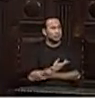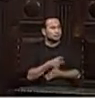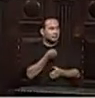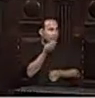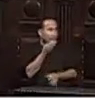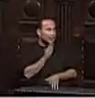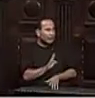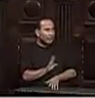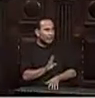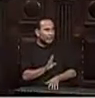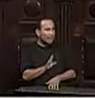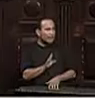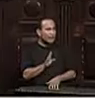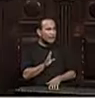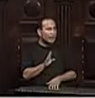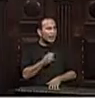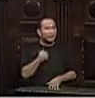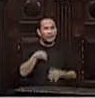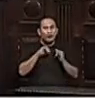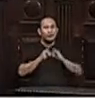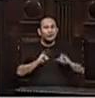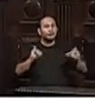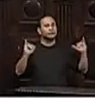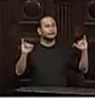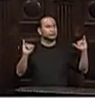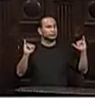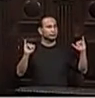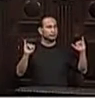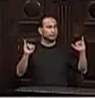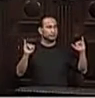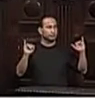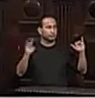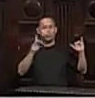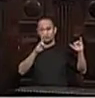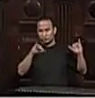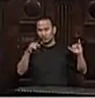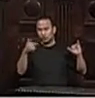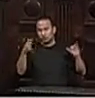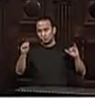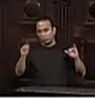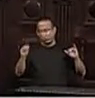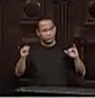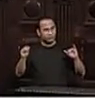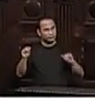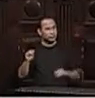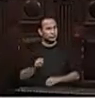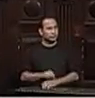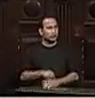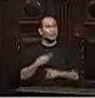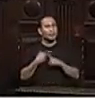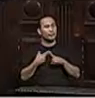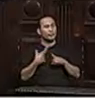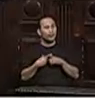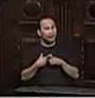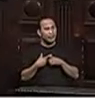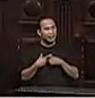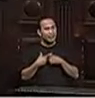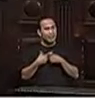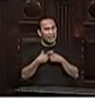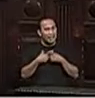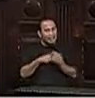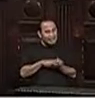não aconteceu, então anuncie isso dia 28, porque a